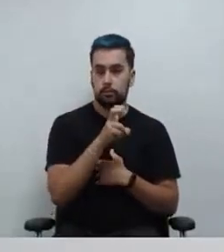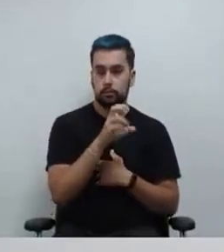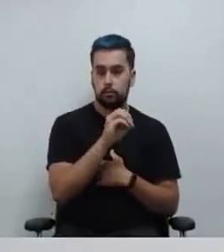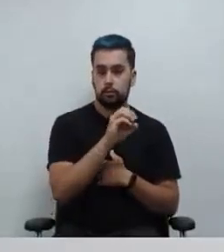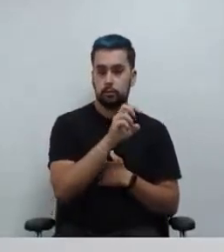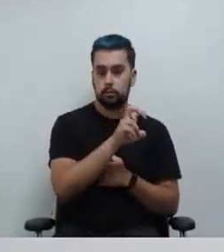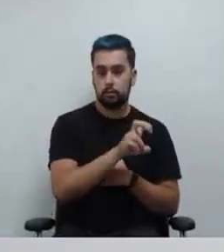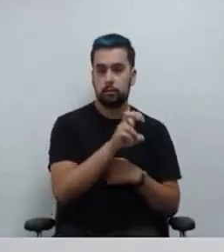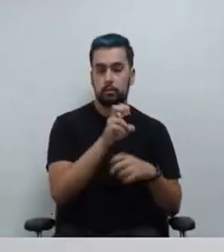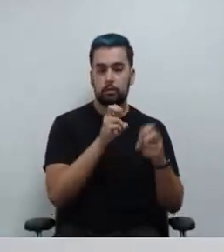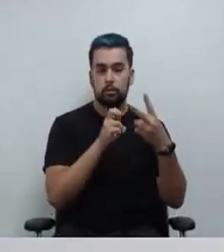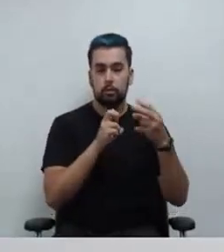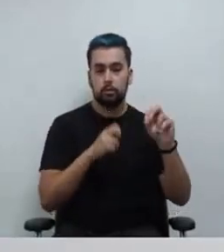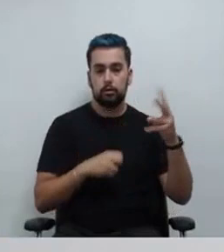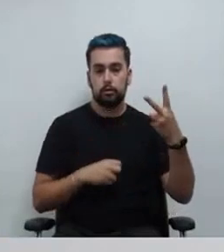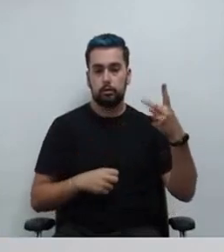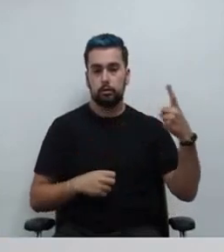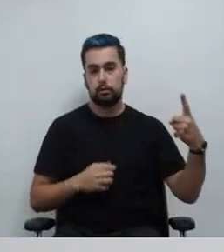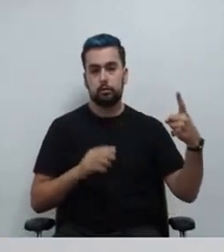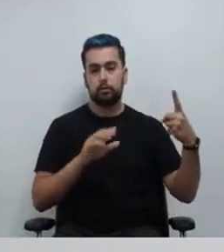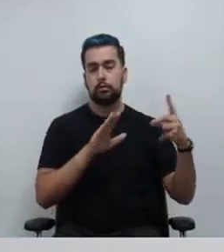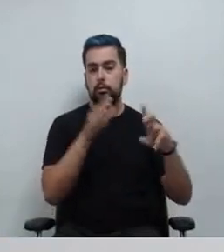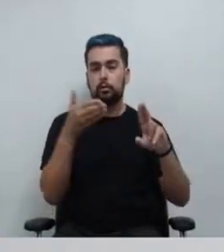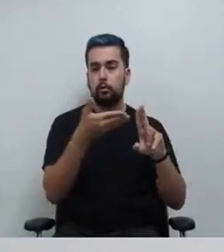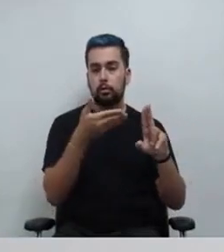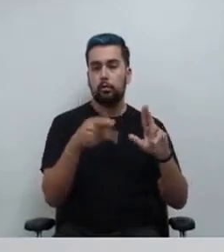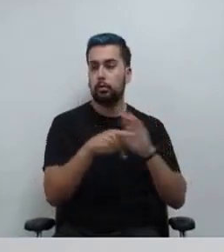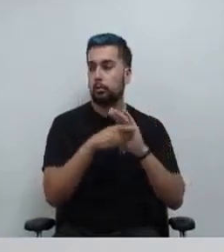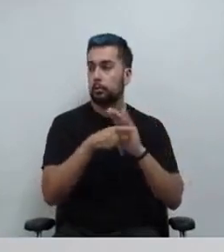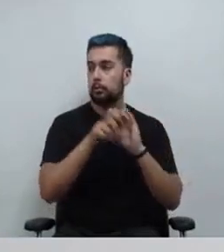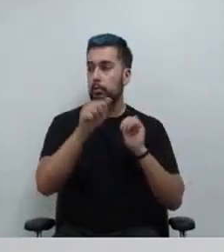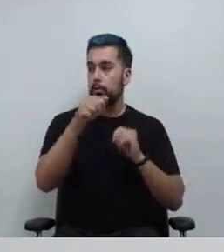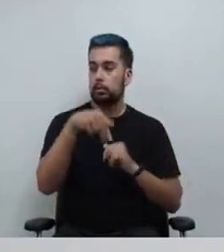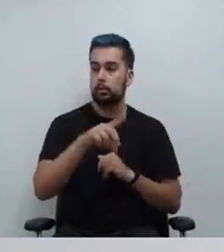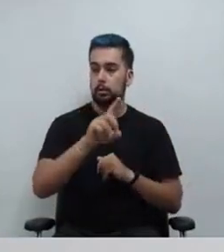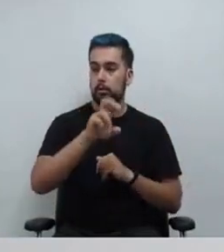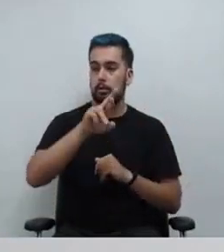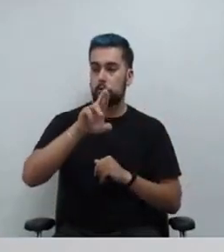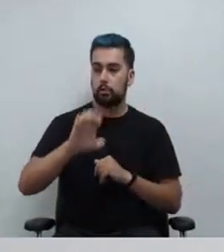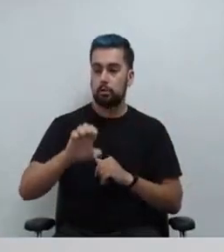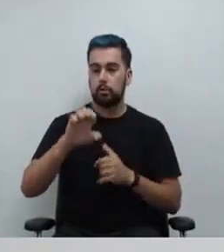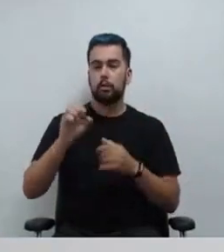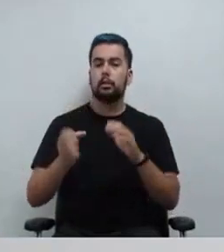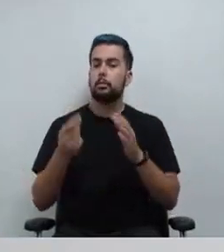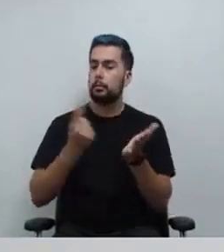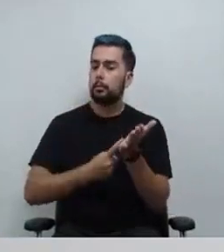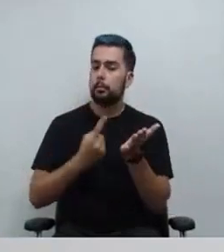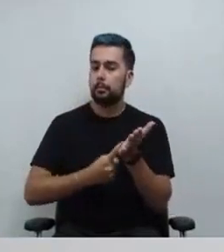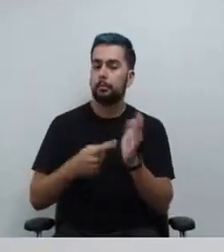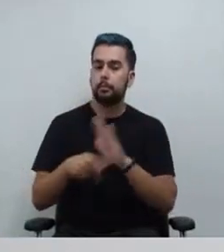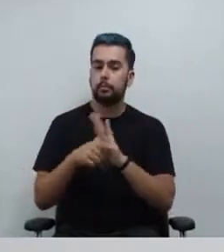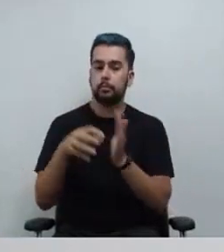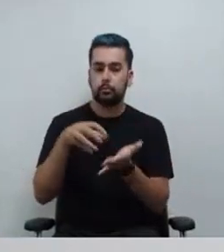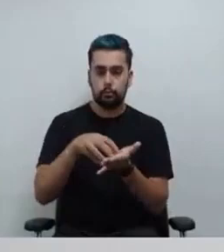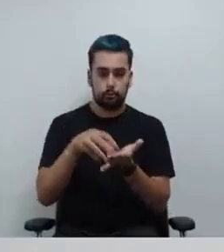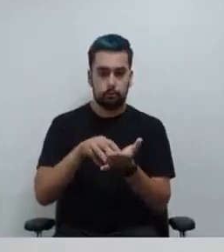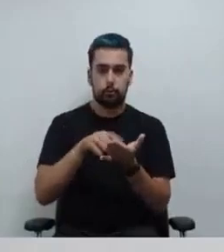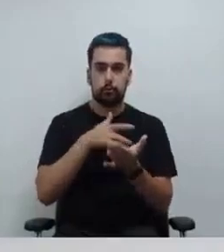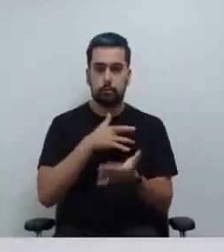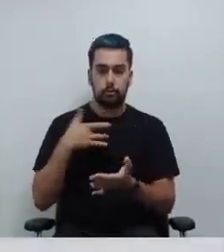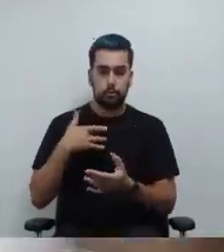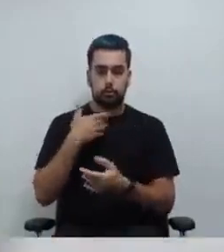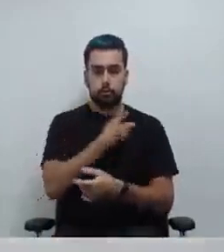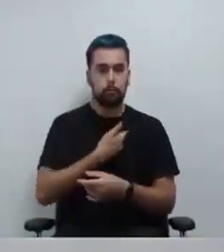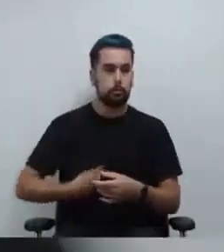1505/2021, interessado é o colega Alex Gomes Seixas, assunto proposta de criação de núcleo especializado em saúde pública, relator conselheiro Júlio Tanoni.